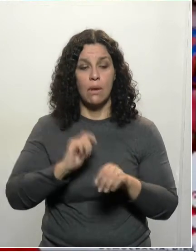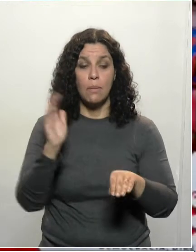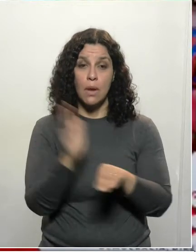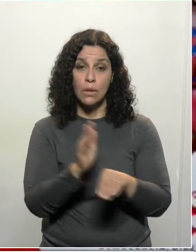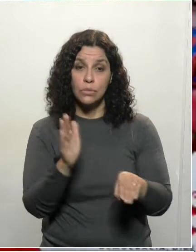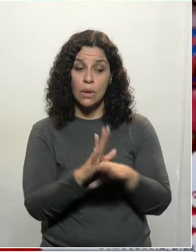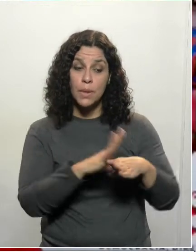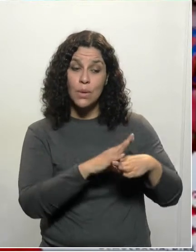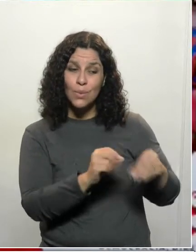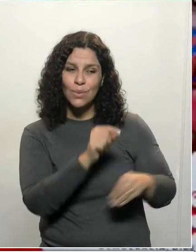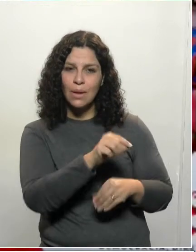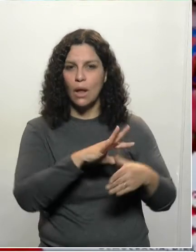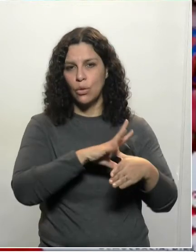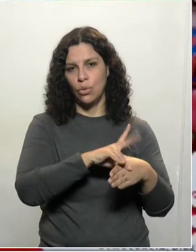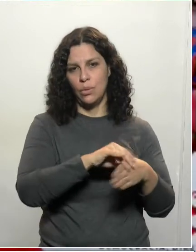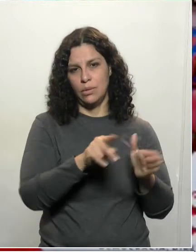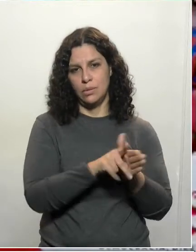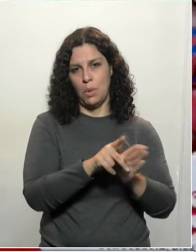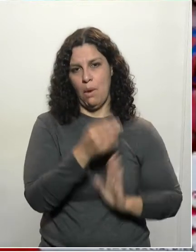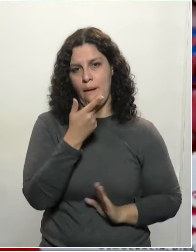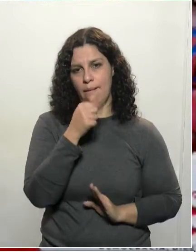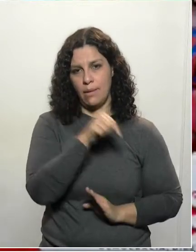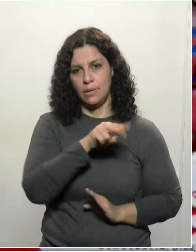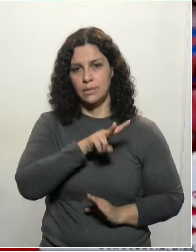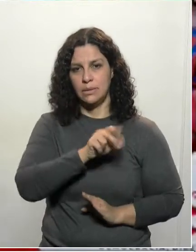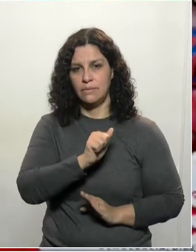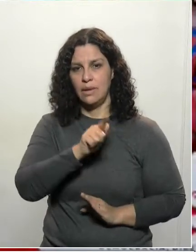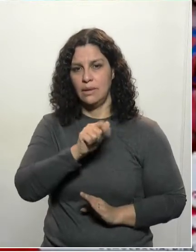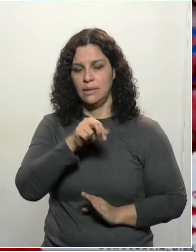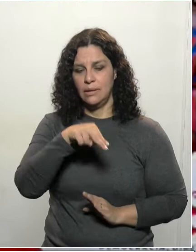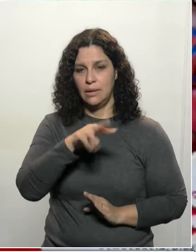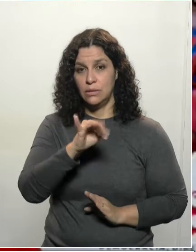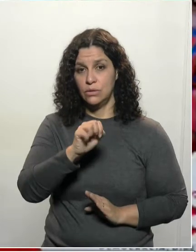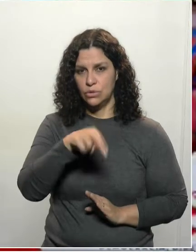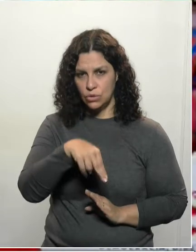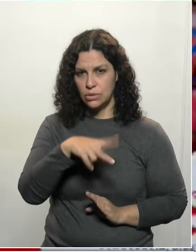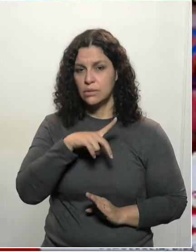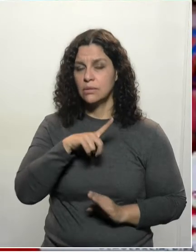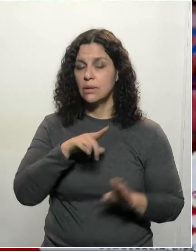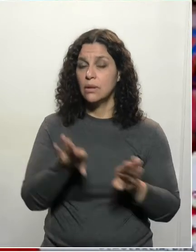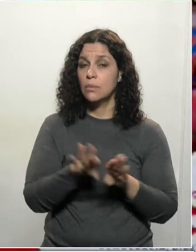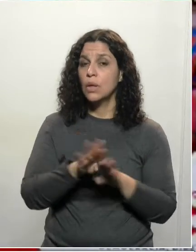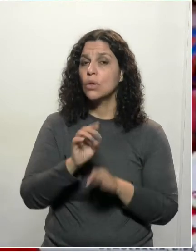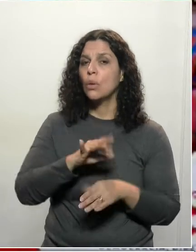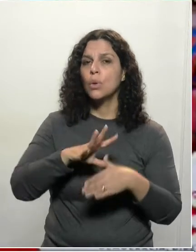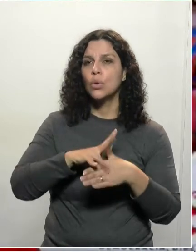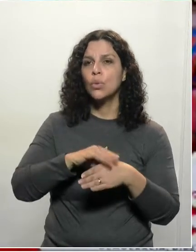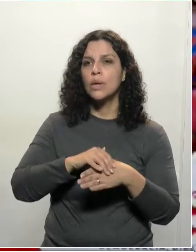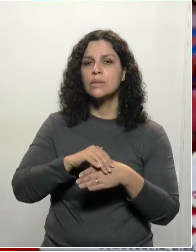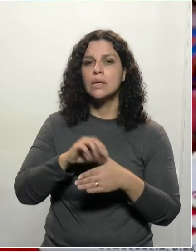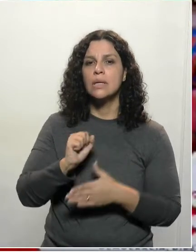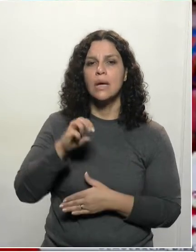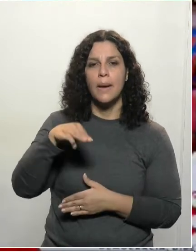capacidade da cura da doença que possui o Valentim, que é uma doença chamada